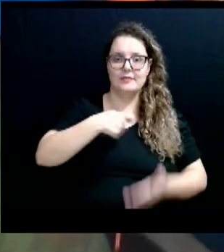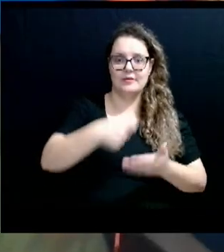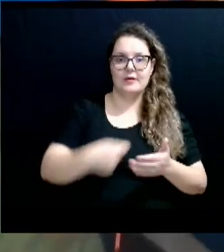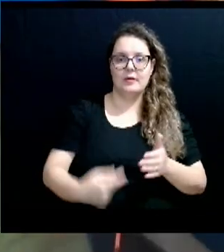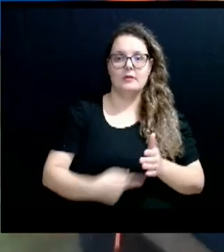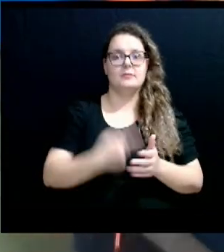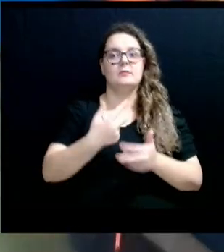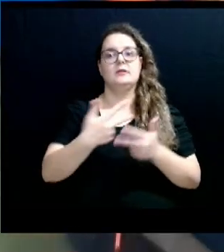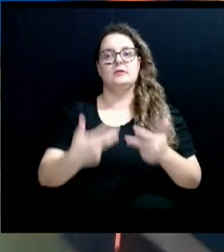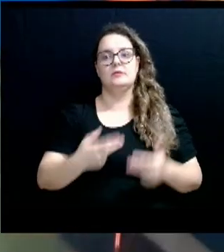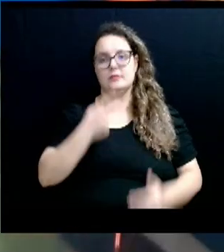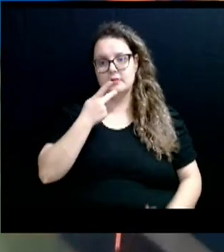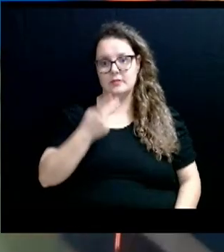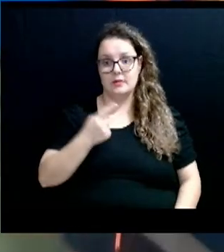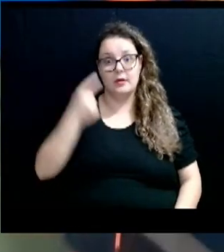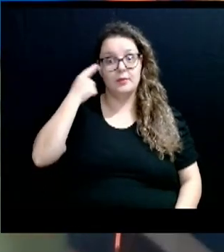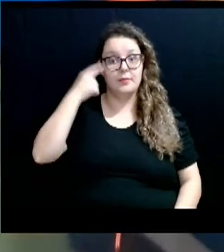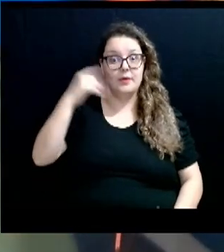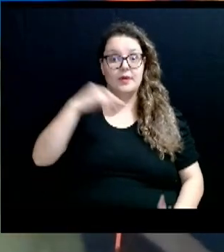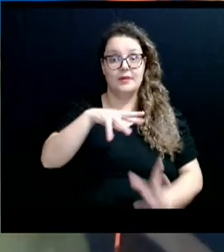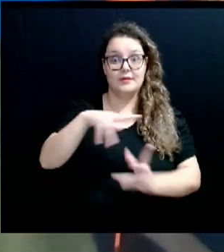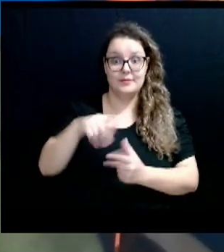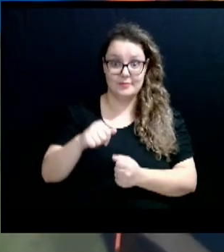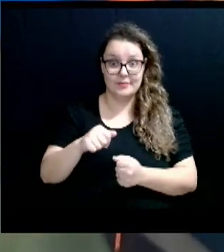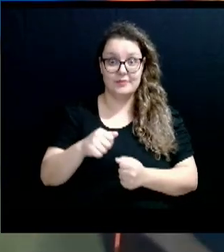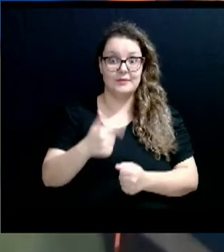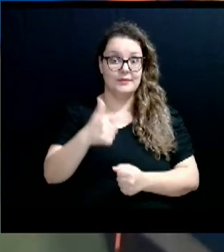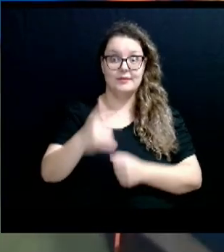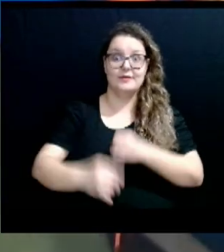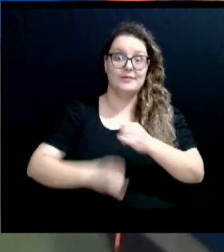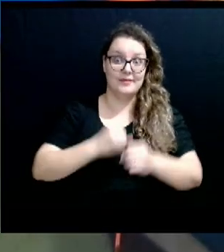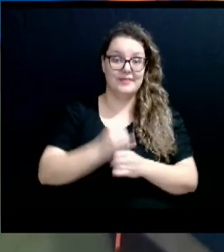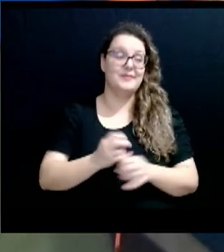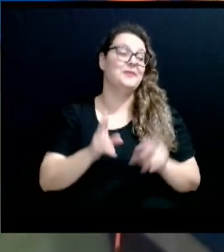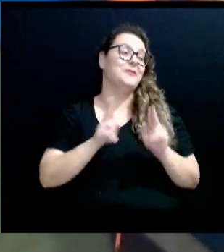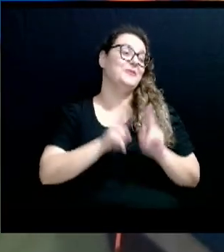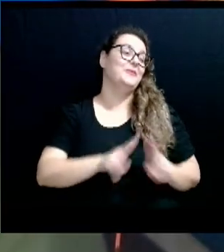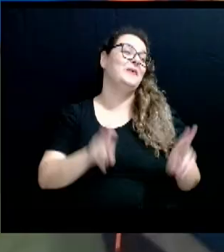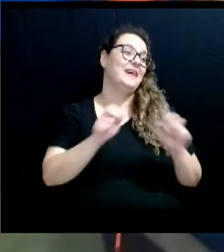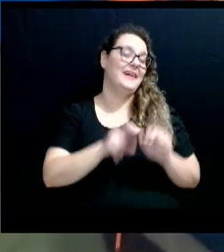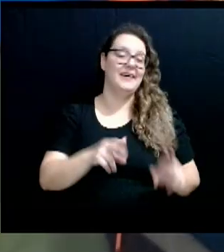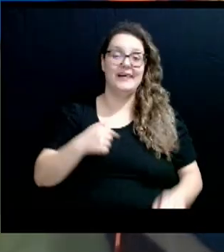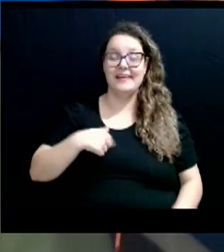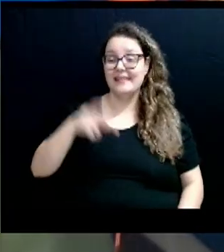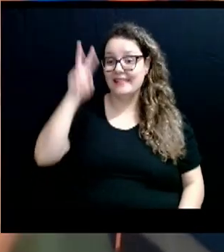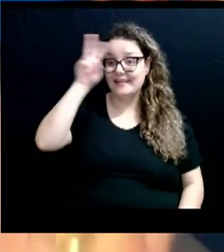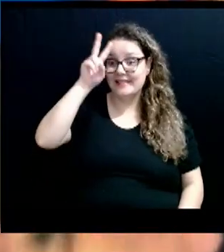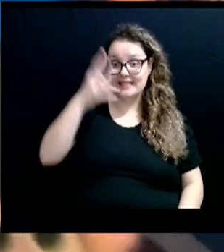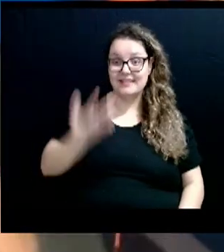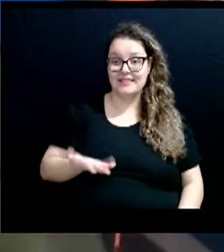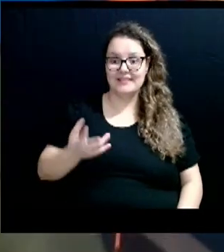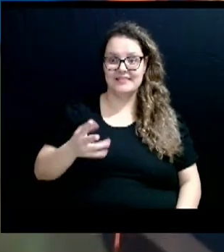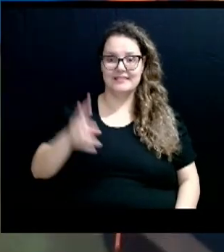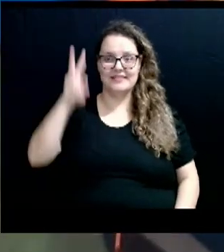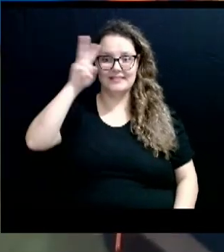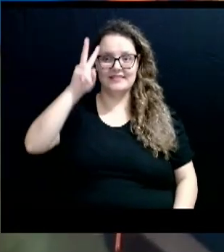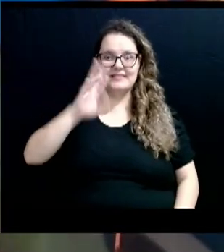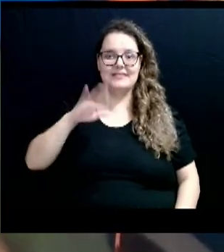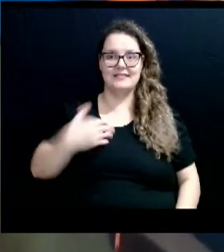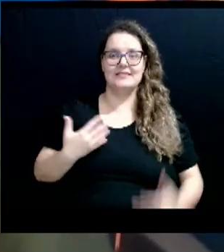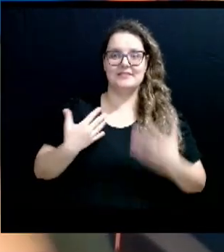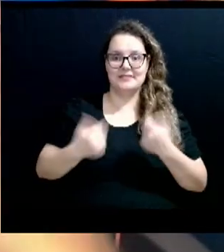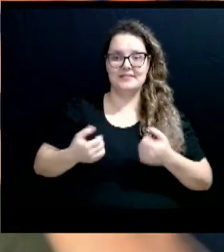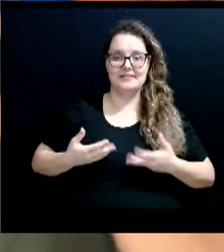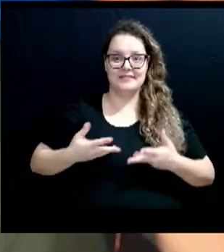imagine um mundo sem internet. Uau! Então, eu lembrei muito dessa história quando eu recebi o convite. Eu falei,